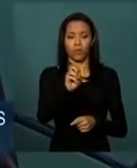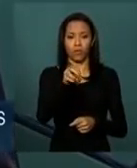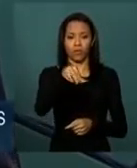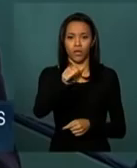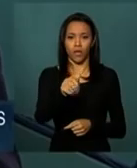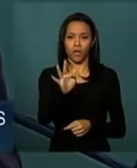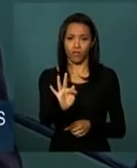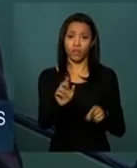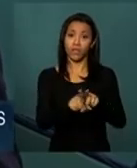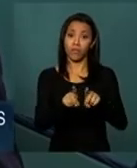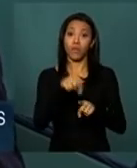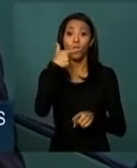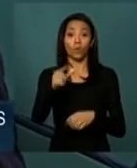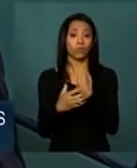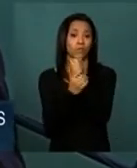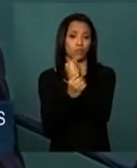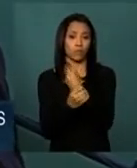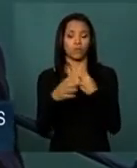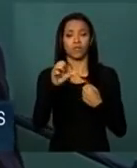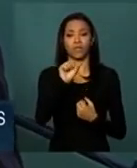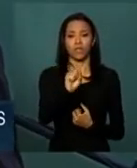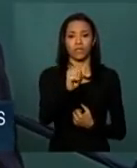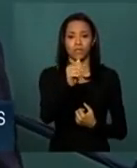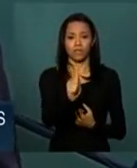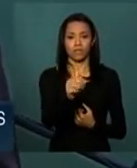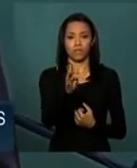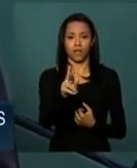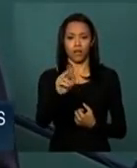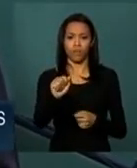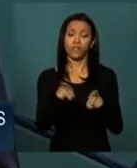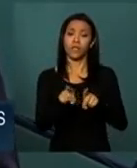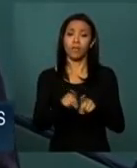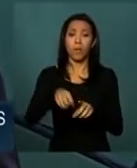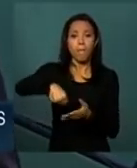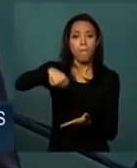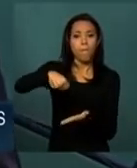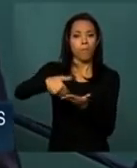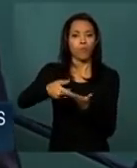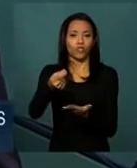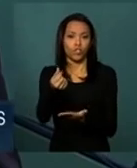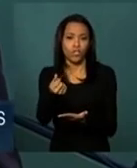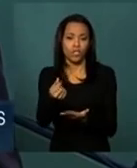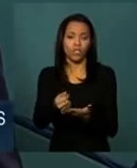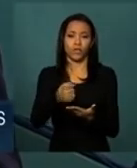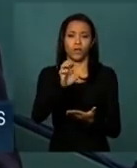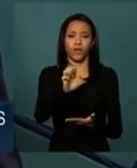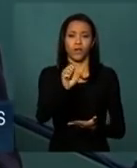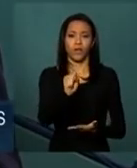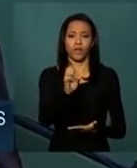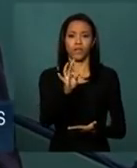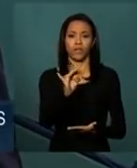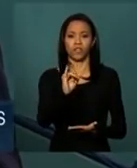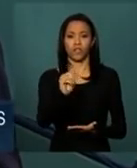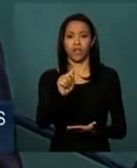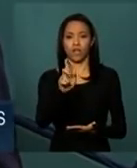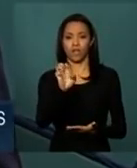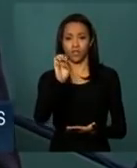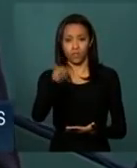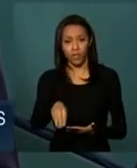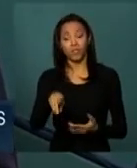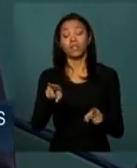Seguro Garantia Safra e o Bolsa Estiagem, que conseguiu amenizar o sofrimento da maioria das famílias que foram castigadas pela seca